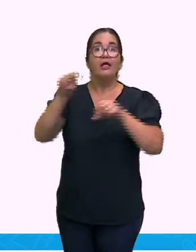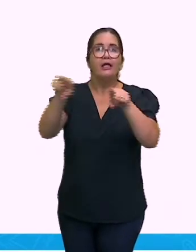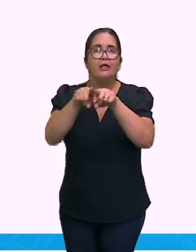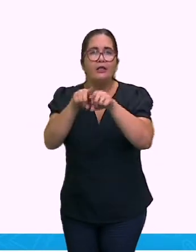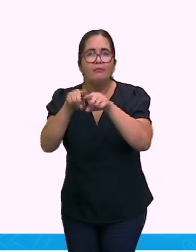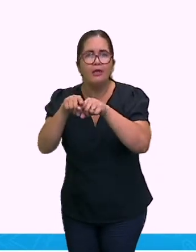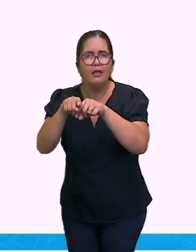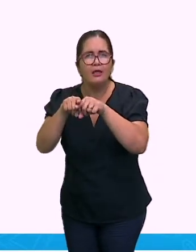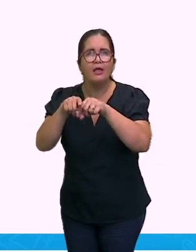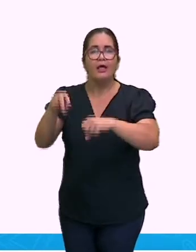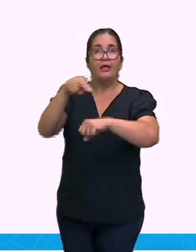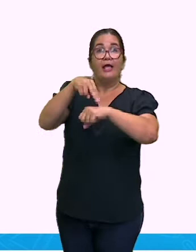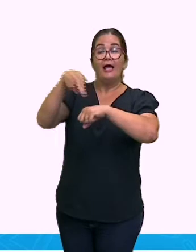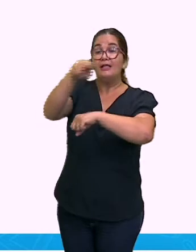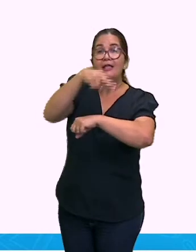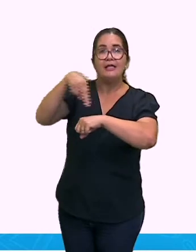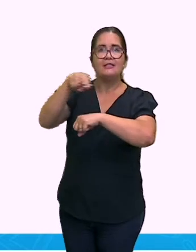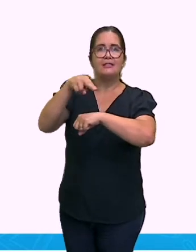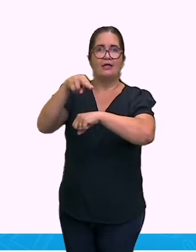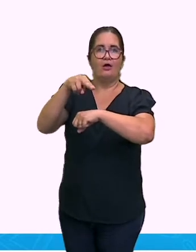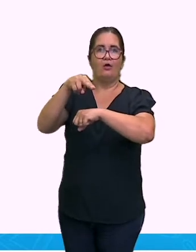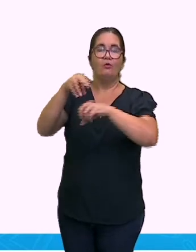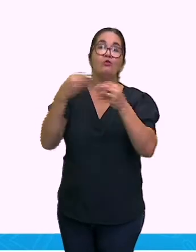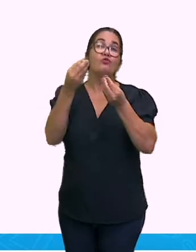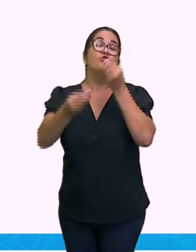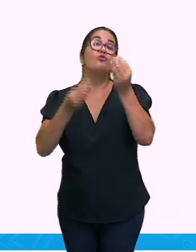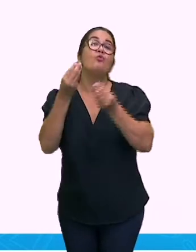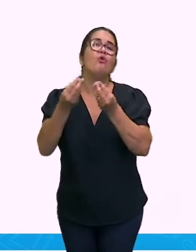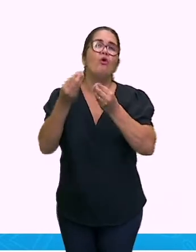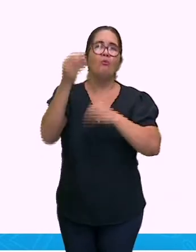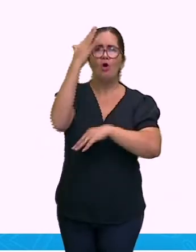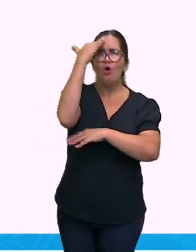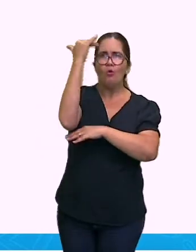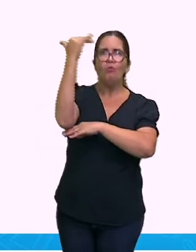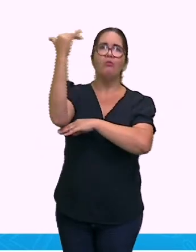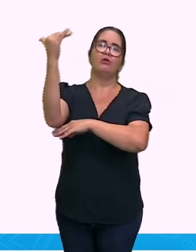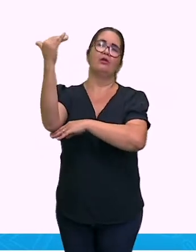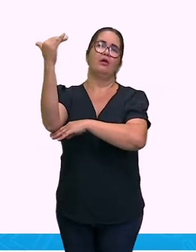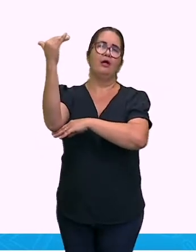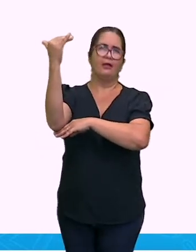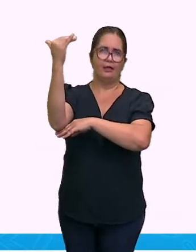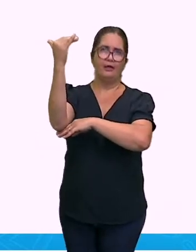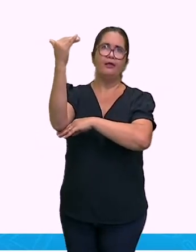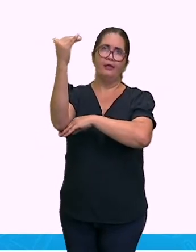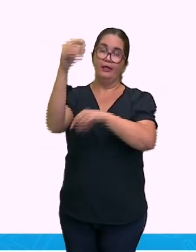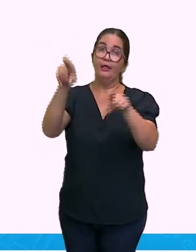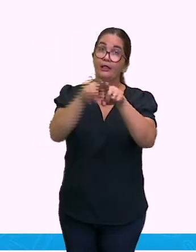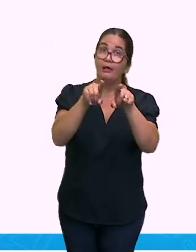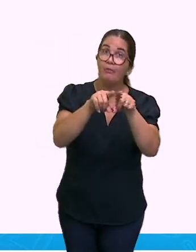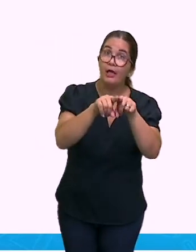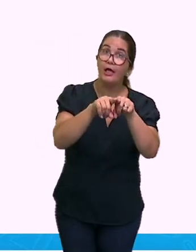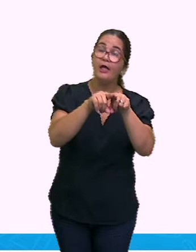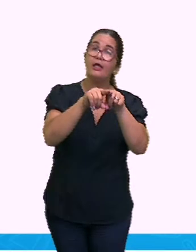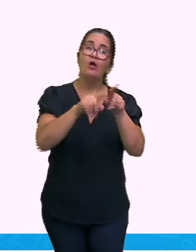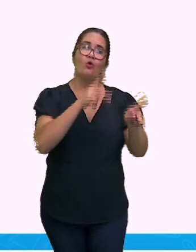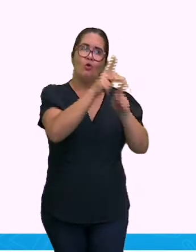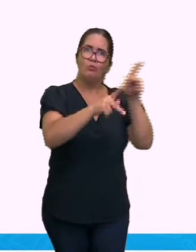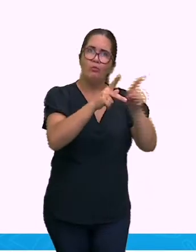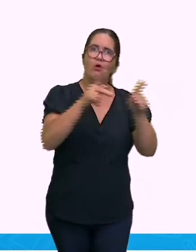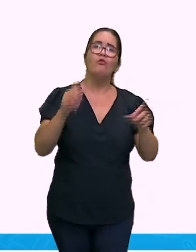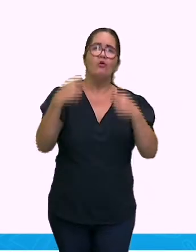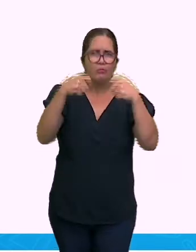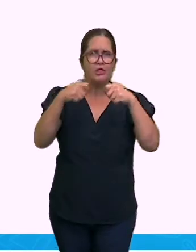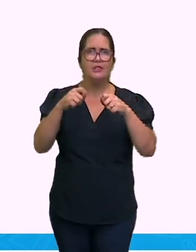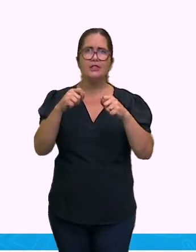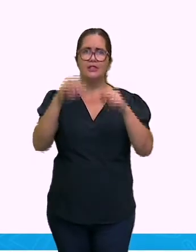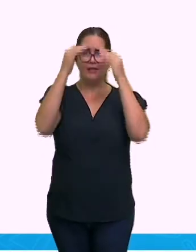cumprir ordens. Por isso, descreve que o monarca pode lançar de meios, como a violência, a fim de assegurar